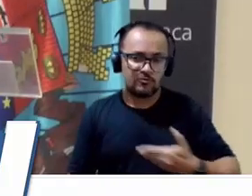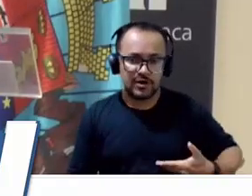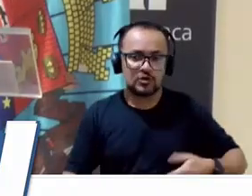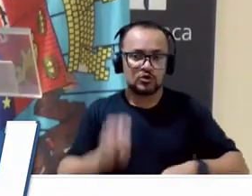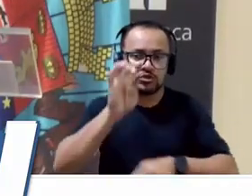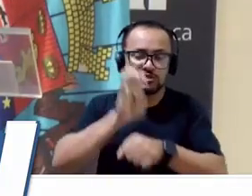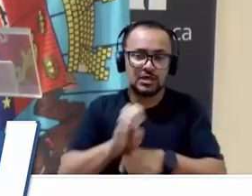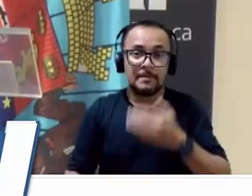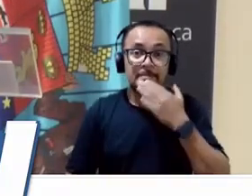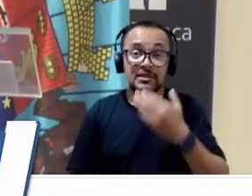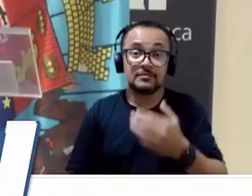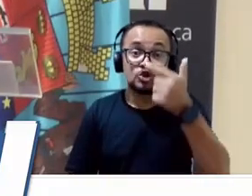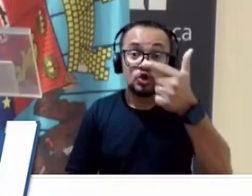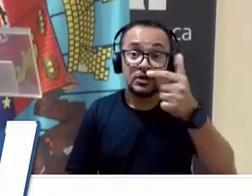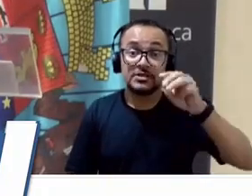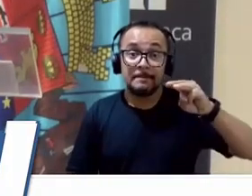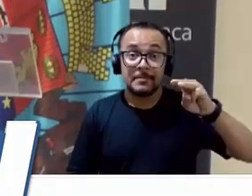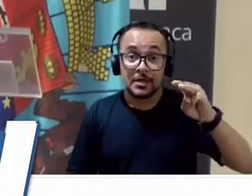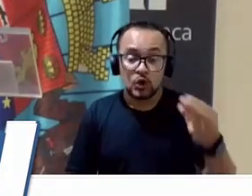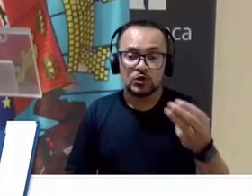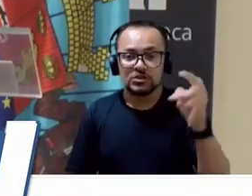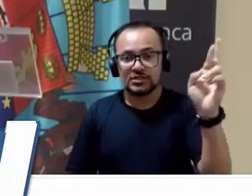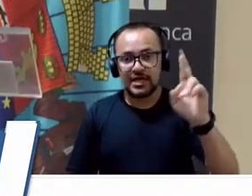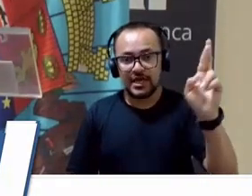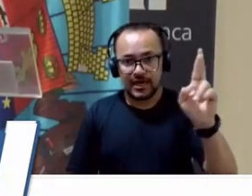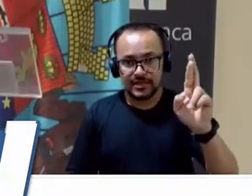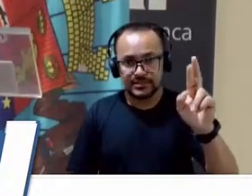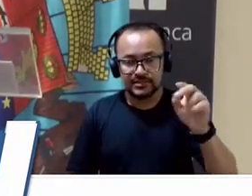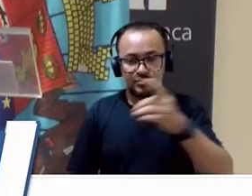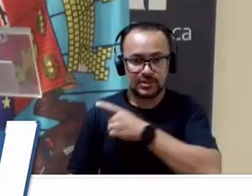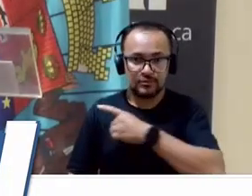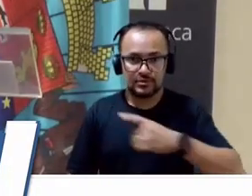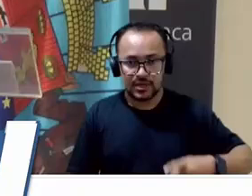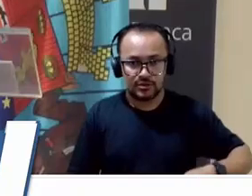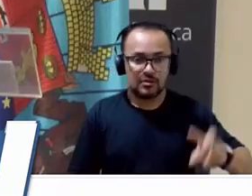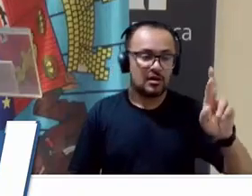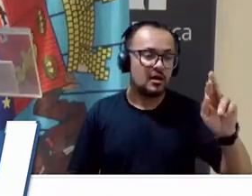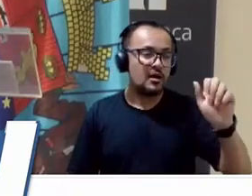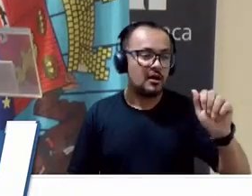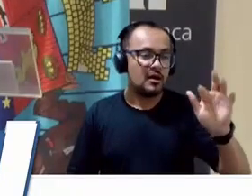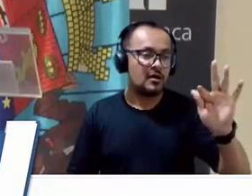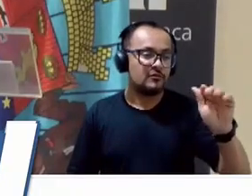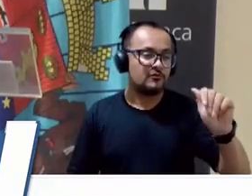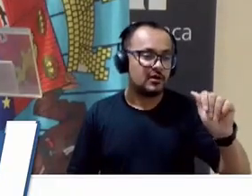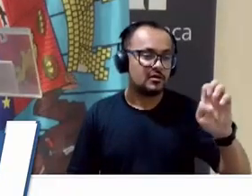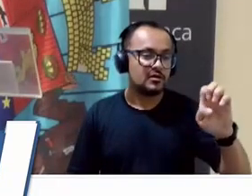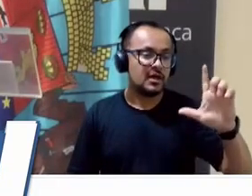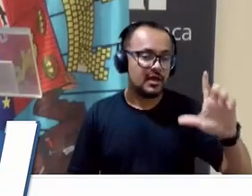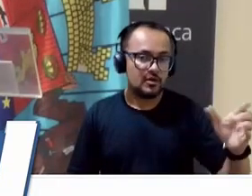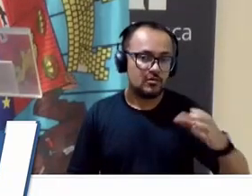milhões deais pro Deputado Rafael Saraiva que